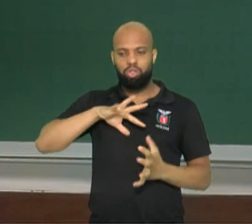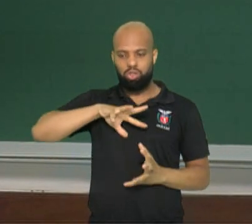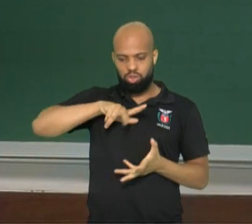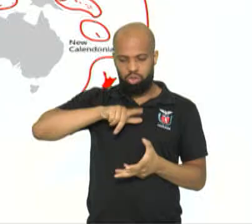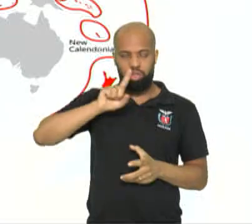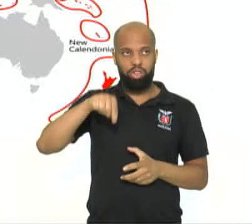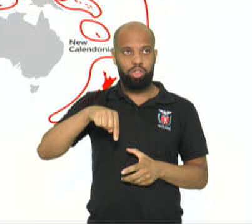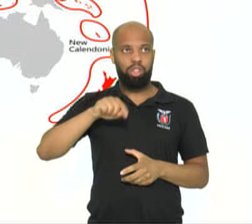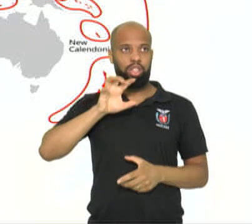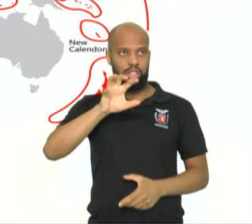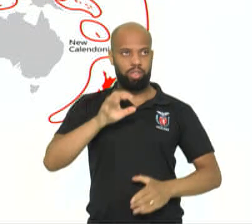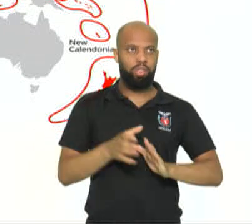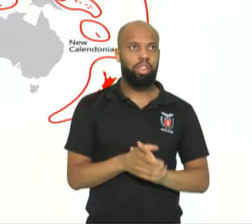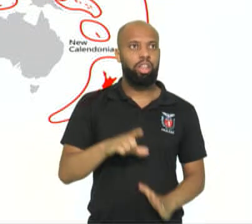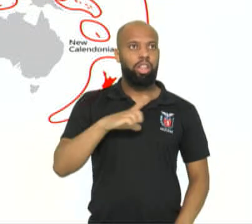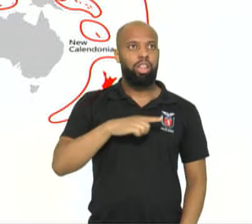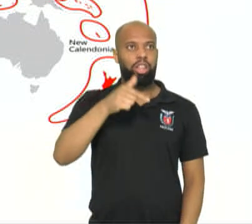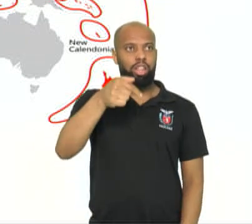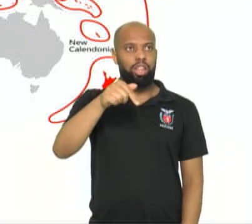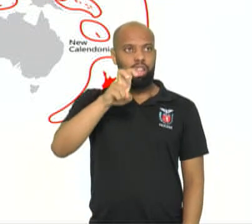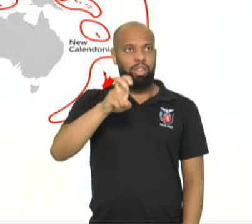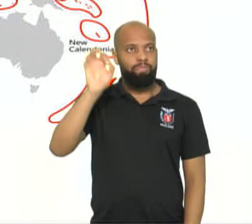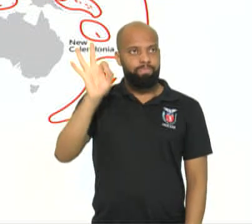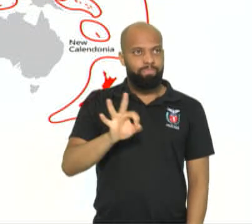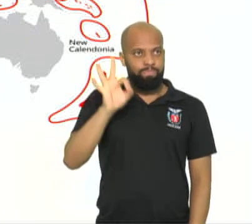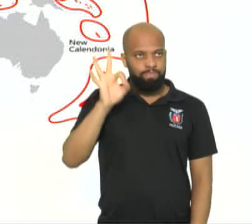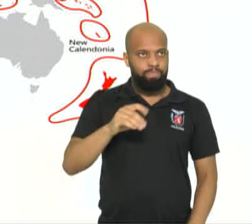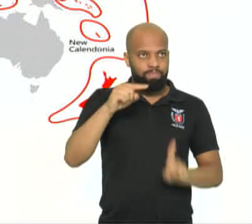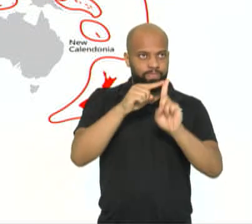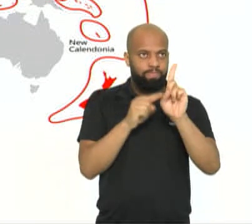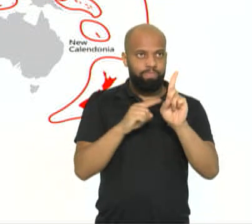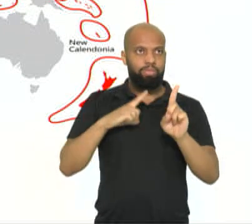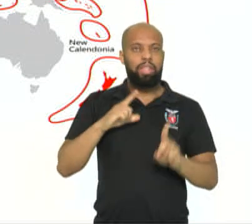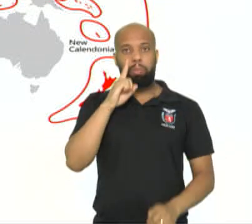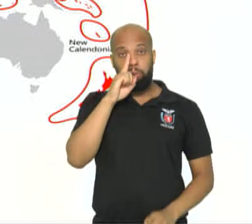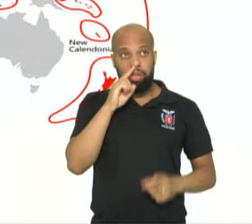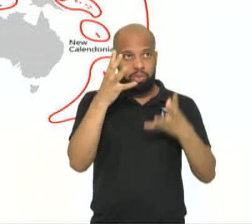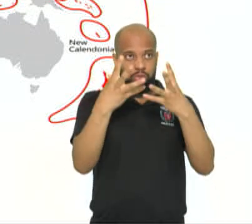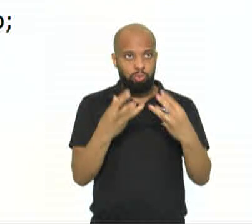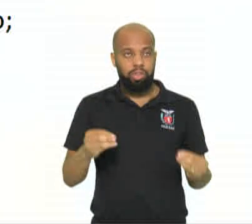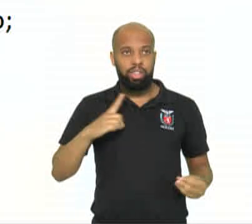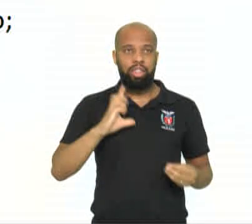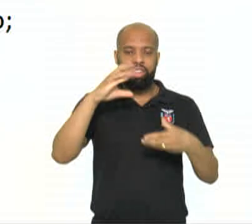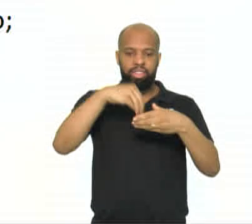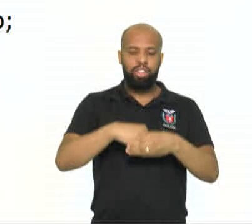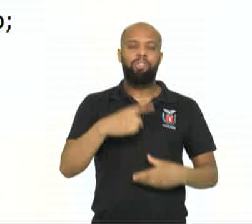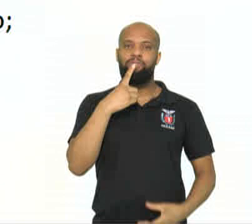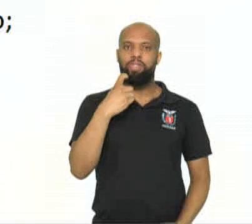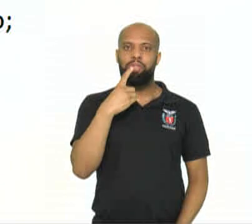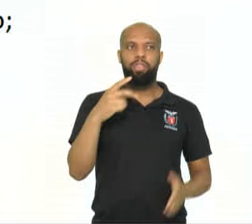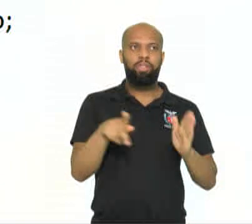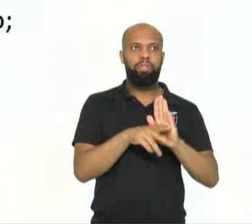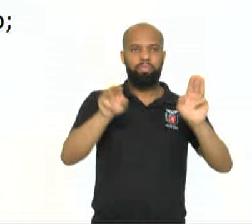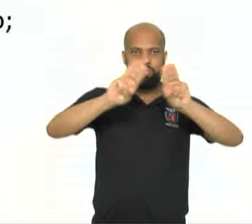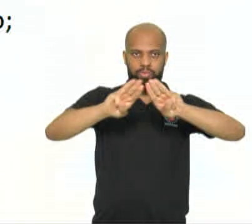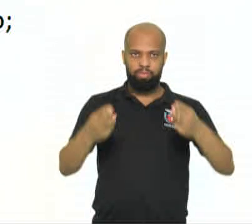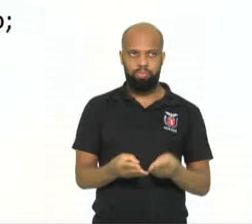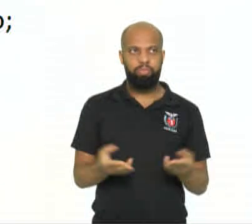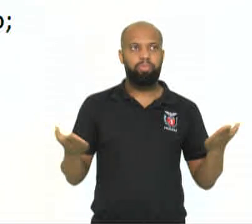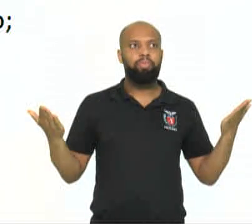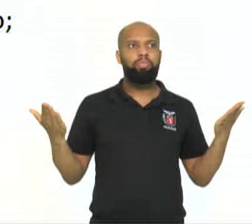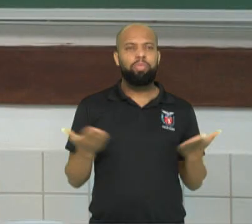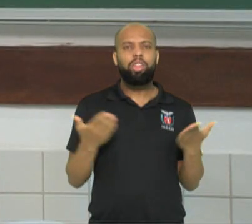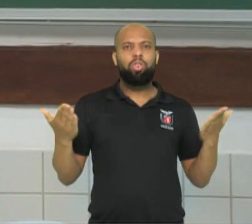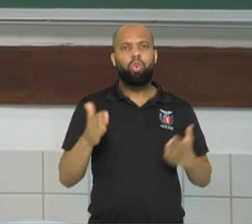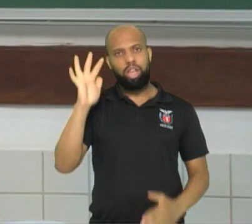tá? Então, 75 das espécies ameaçadas de extinção estão dentro dessas áreas em vermelho no mapa. Qual é